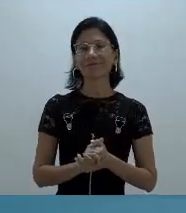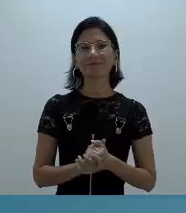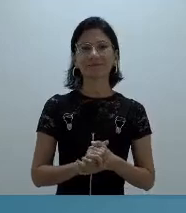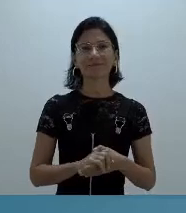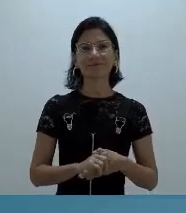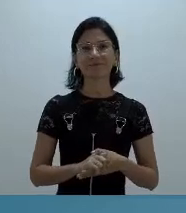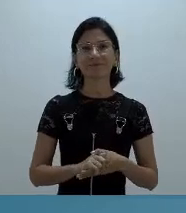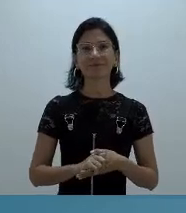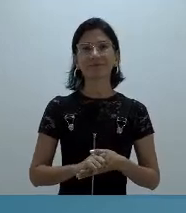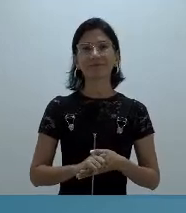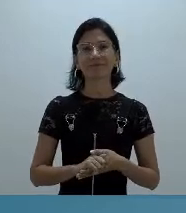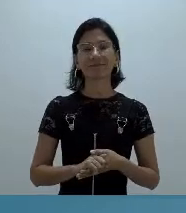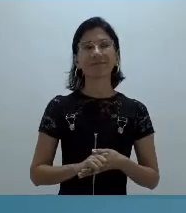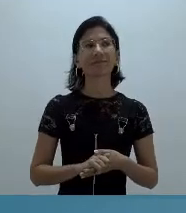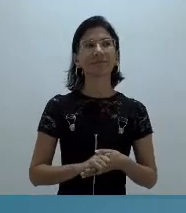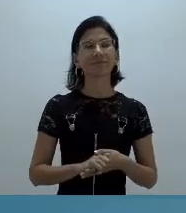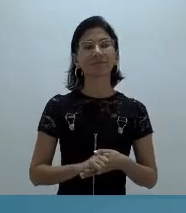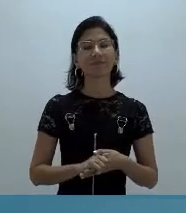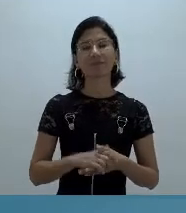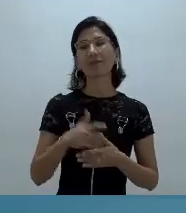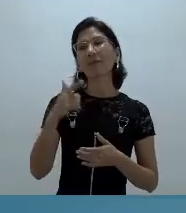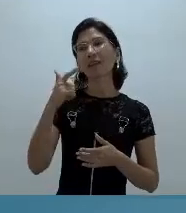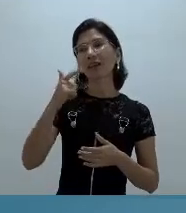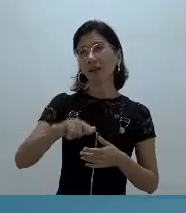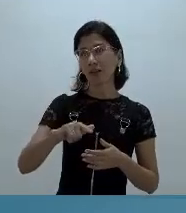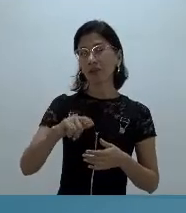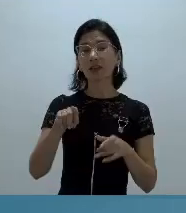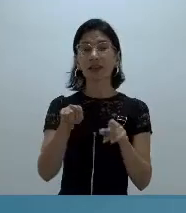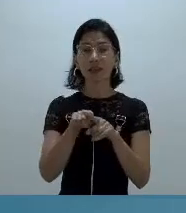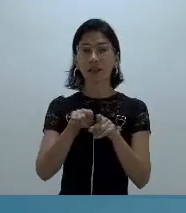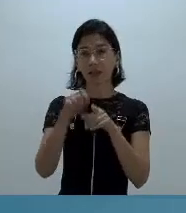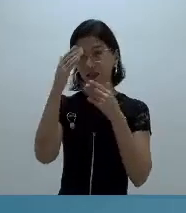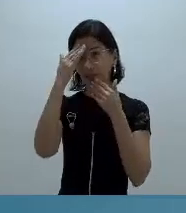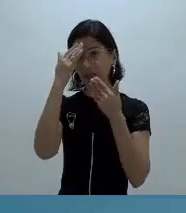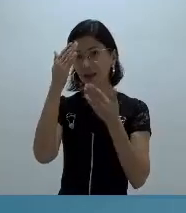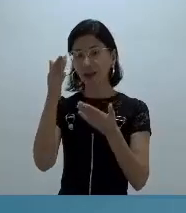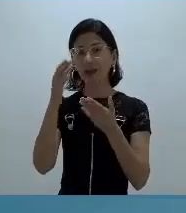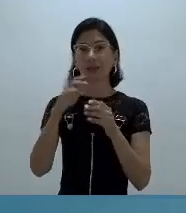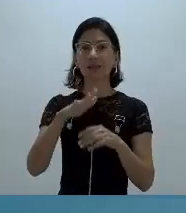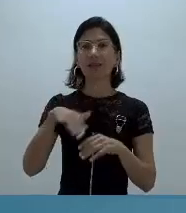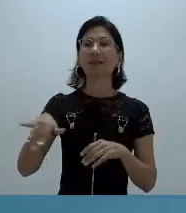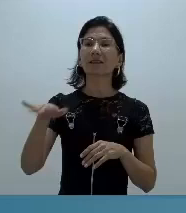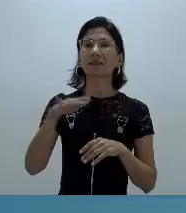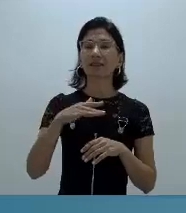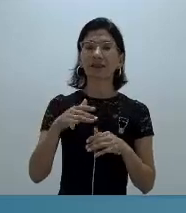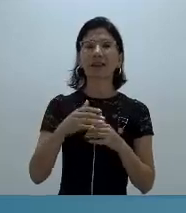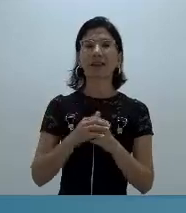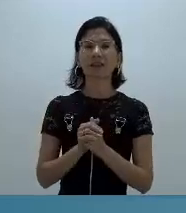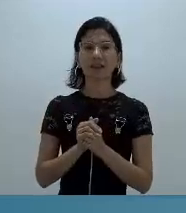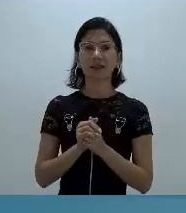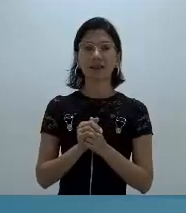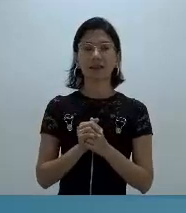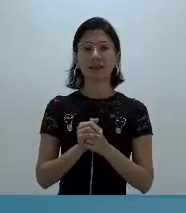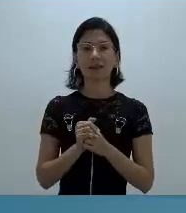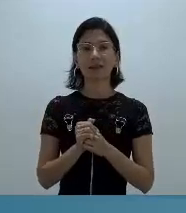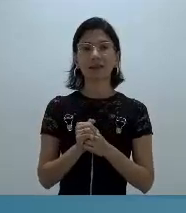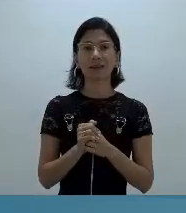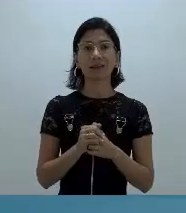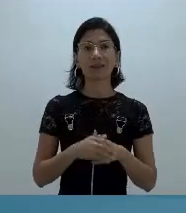coração. Dizer mais uma vez, agradecer aos meus pais pela receptividade que eu tive e que eu estou